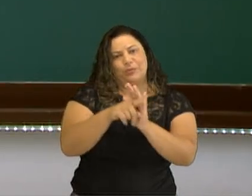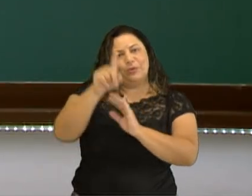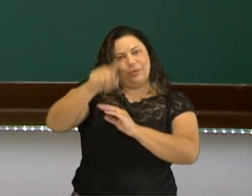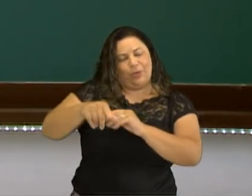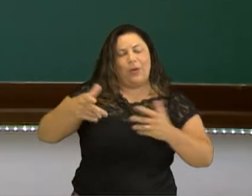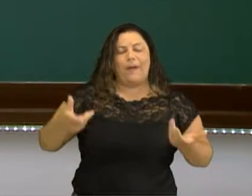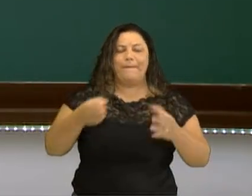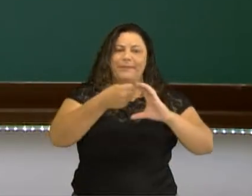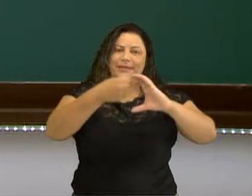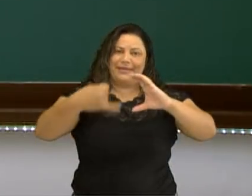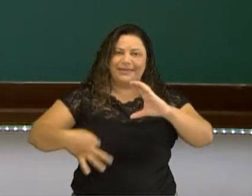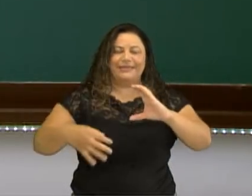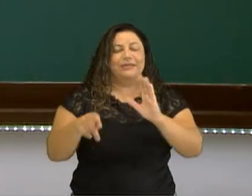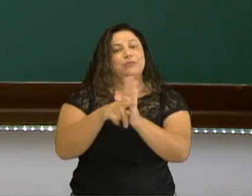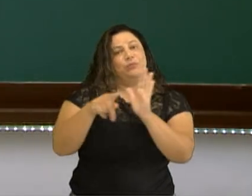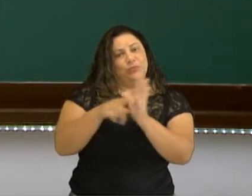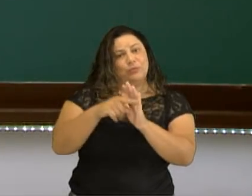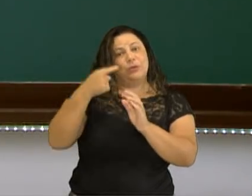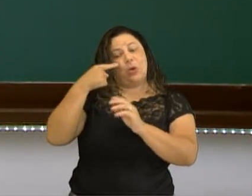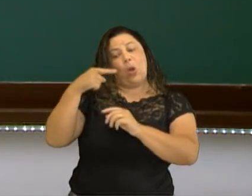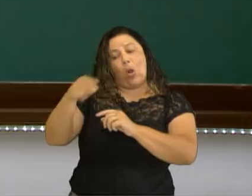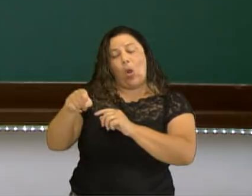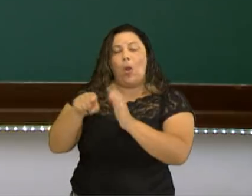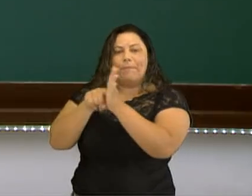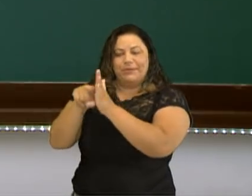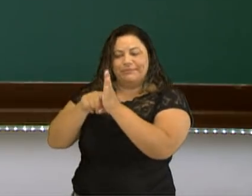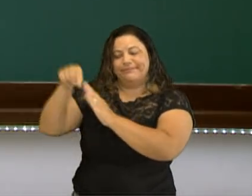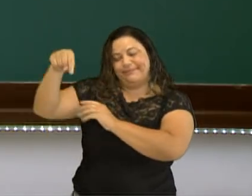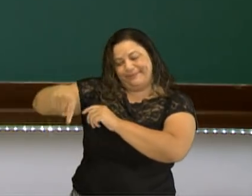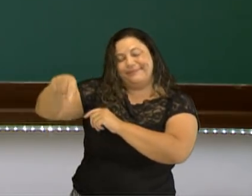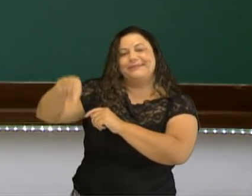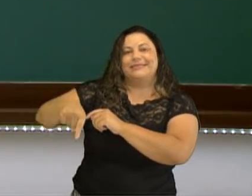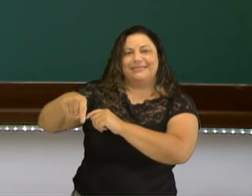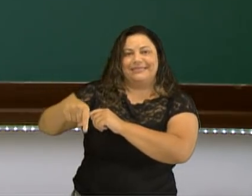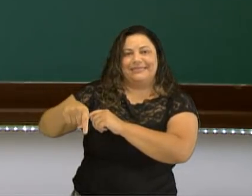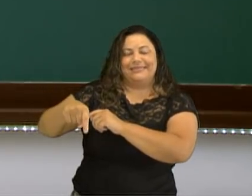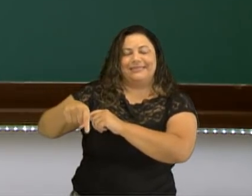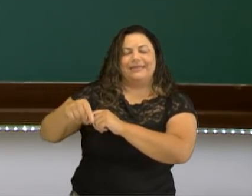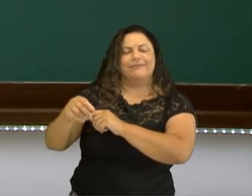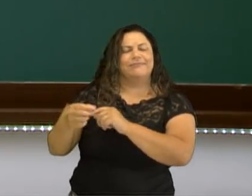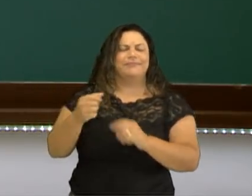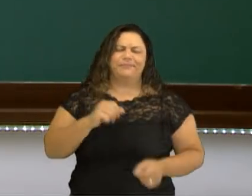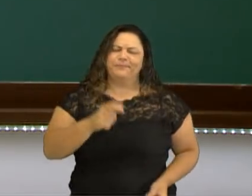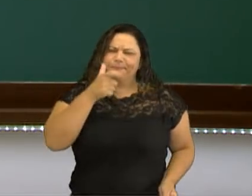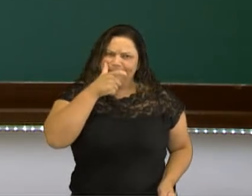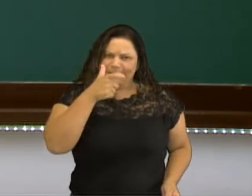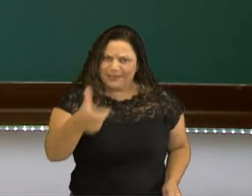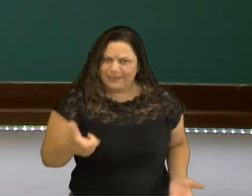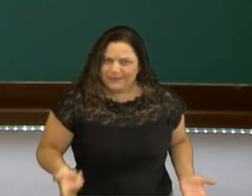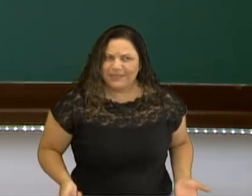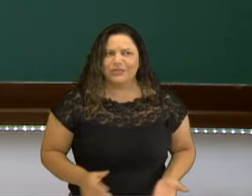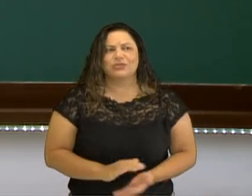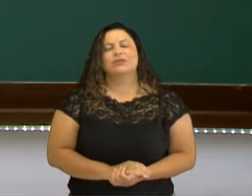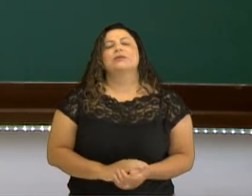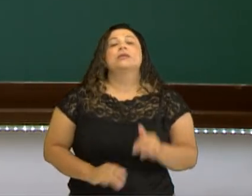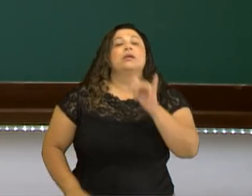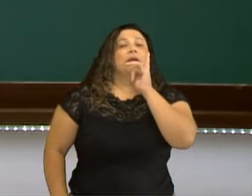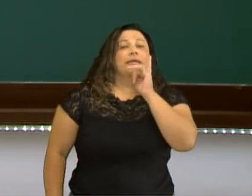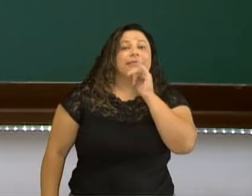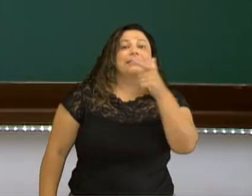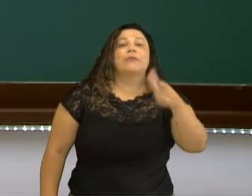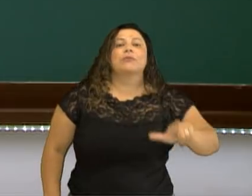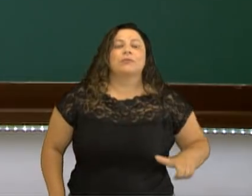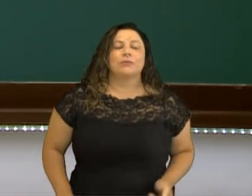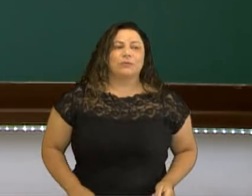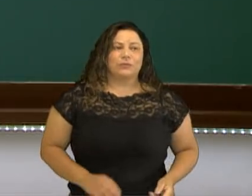tem características baseadas nas características da planta. Interessante, né? Outro exemplo que eu trouxe para te